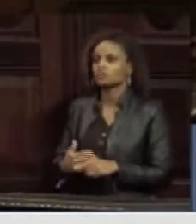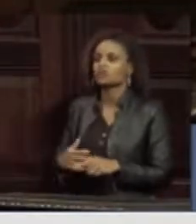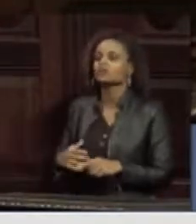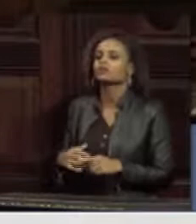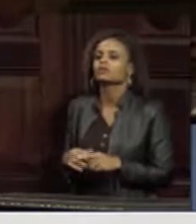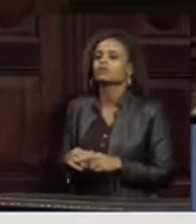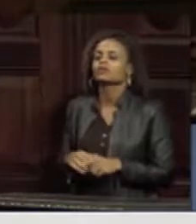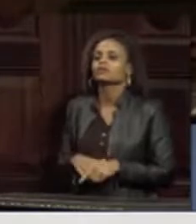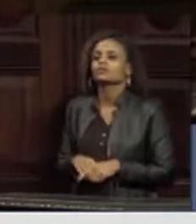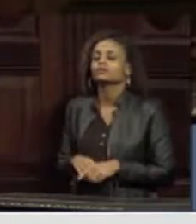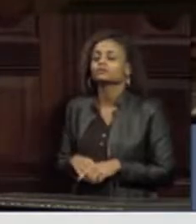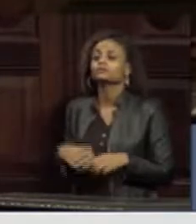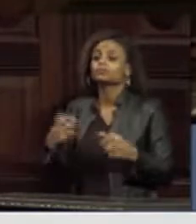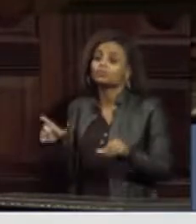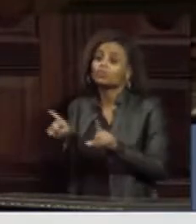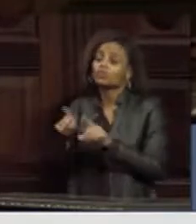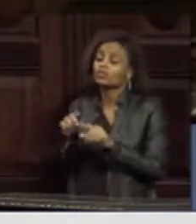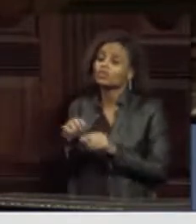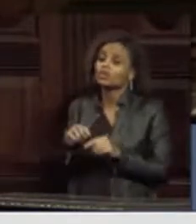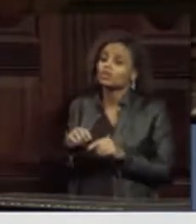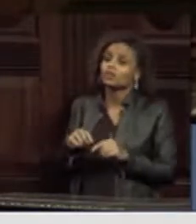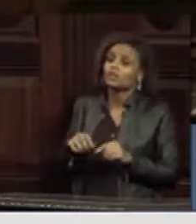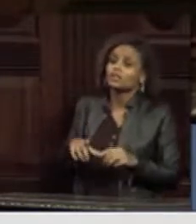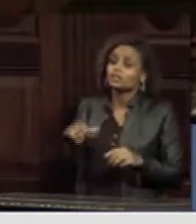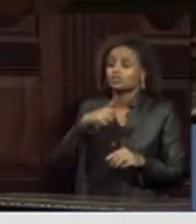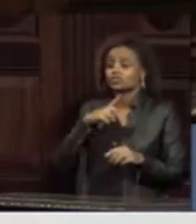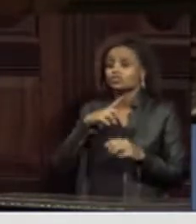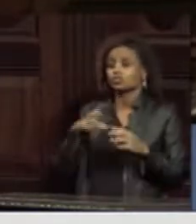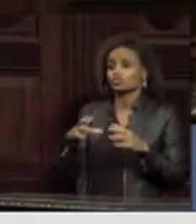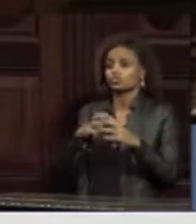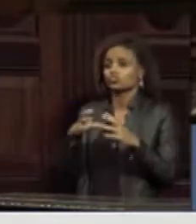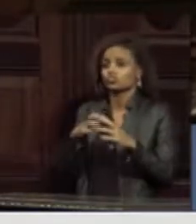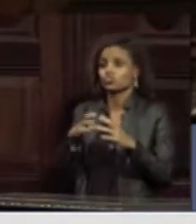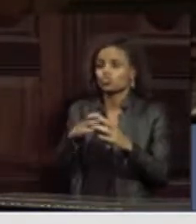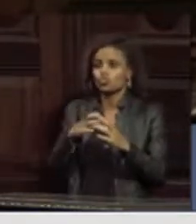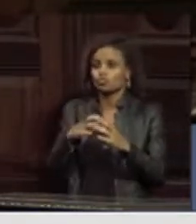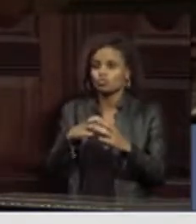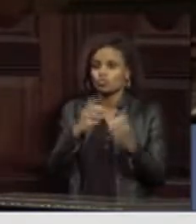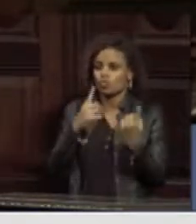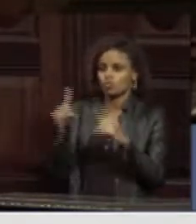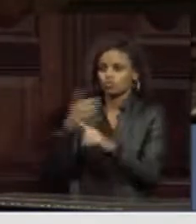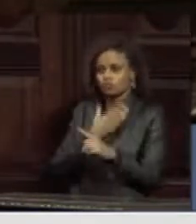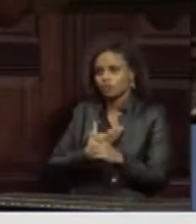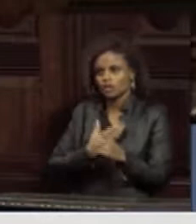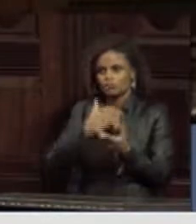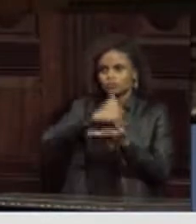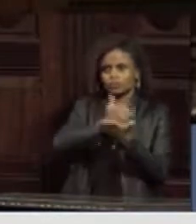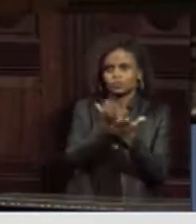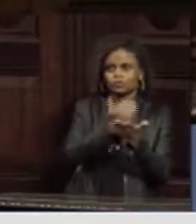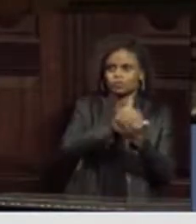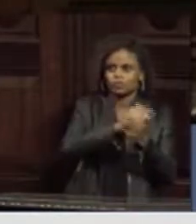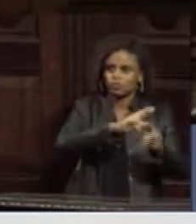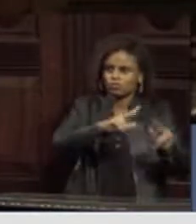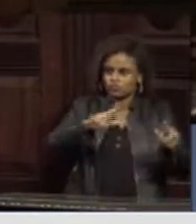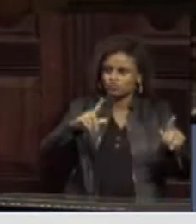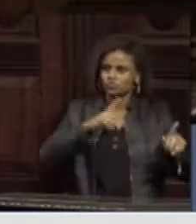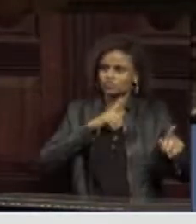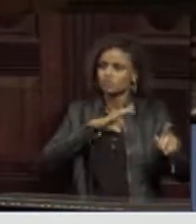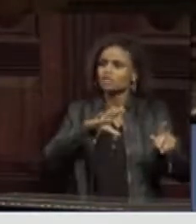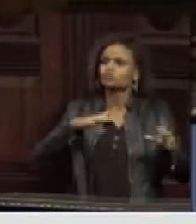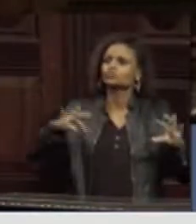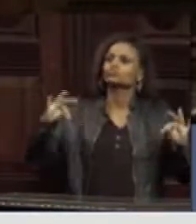de esquerda se subdividiam em muitas, mas tinha um ponto de